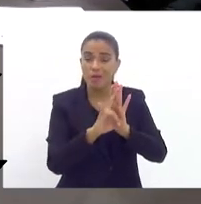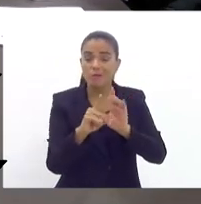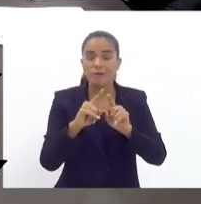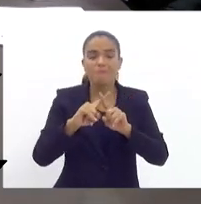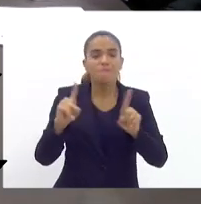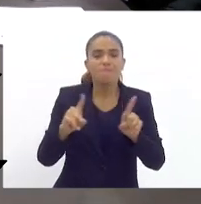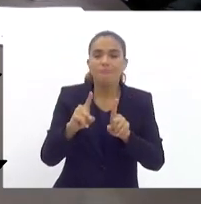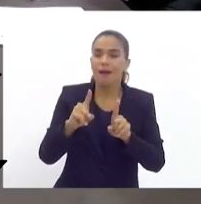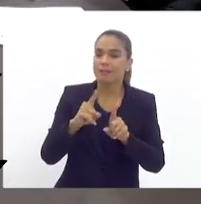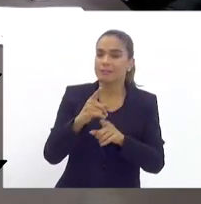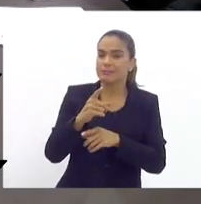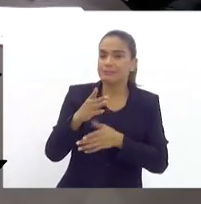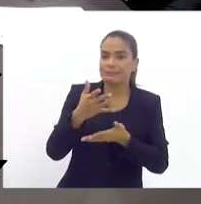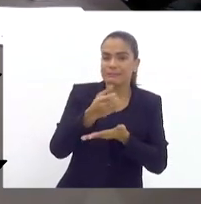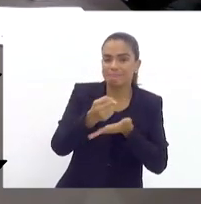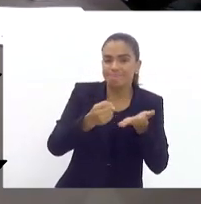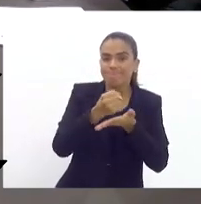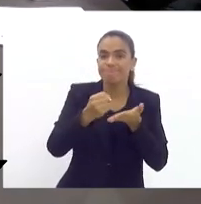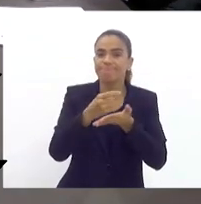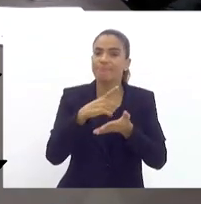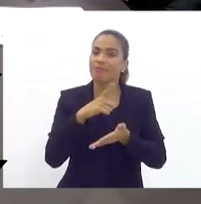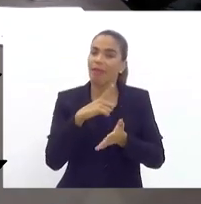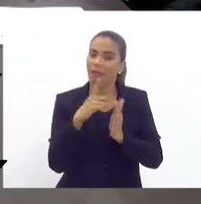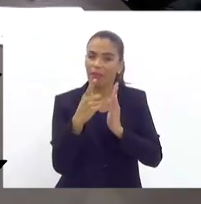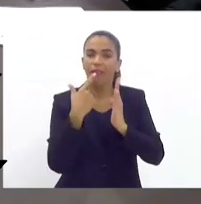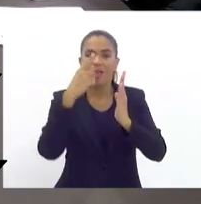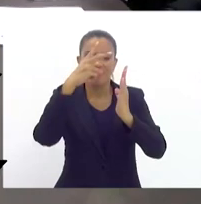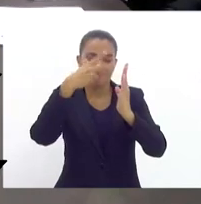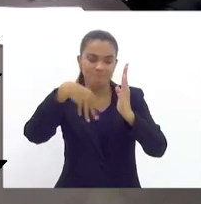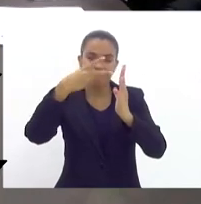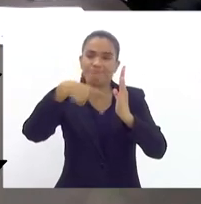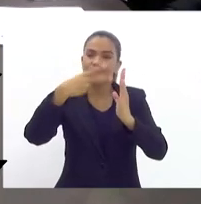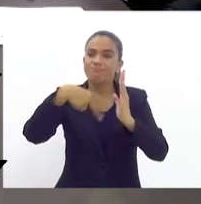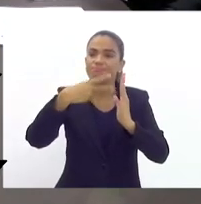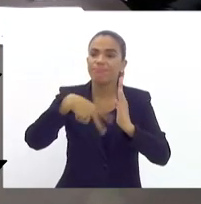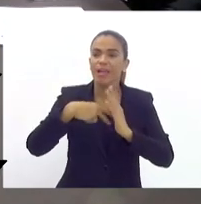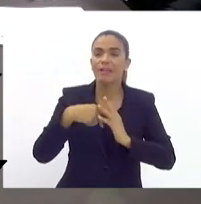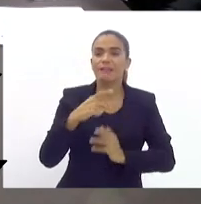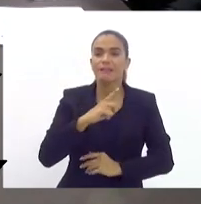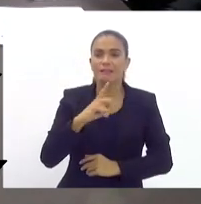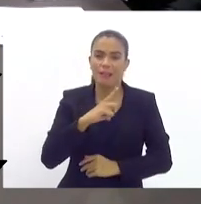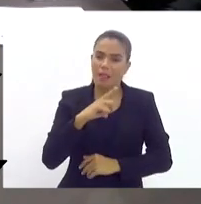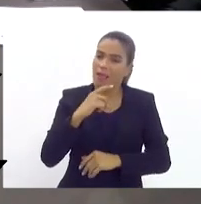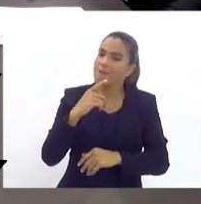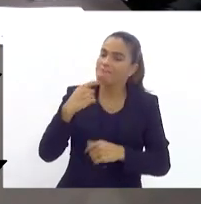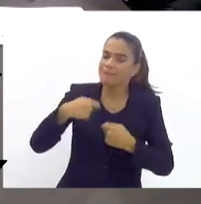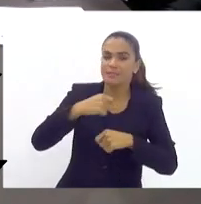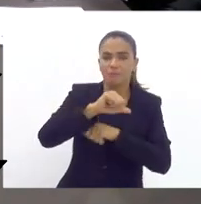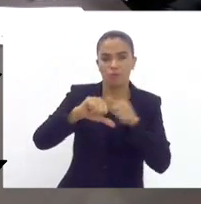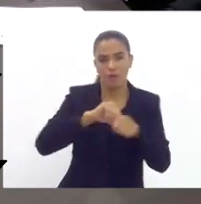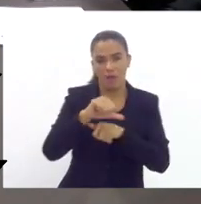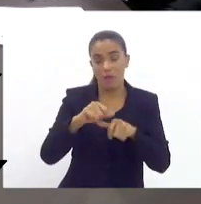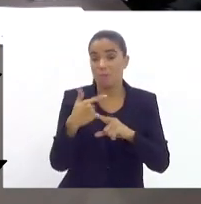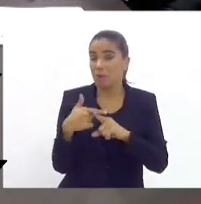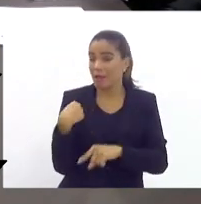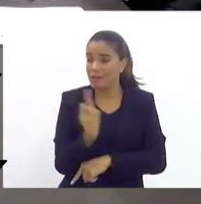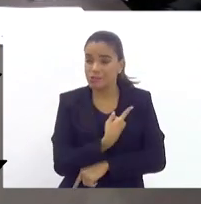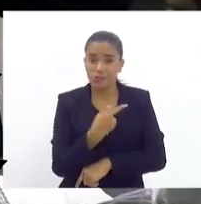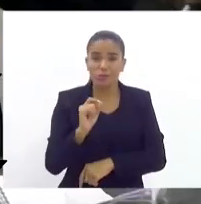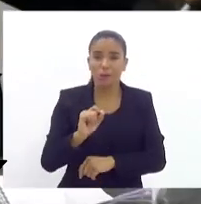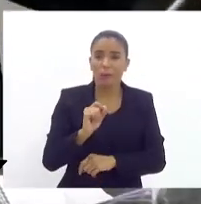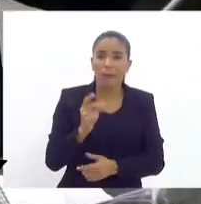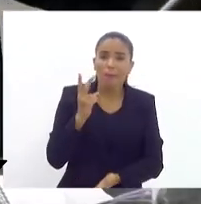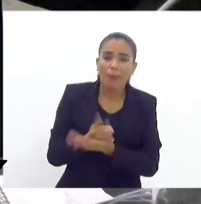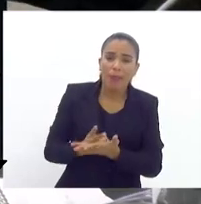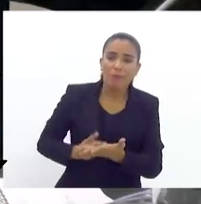com razoabilidade, verificando a matéria, tem que ter a condição de mudar. Sem problema. Enfim, senão a gente também fica engessado